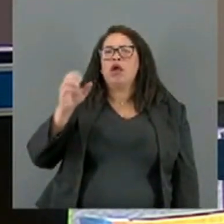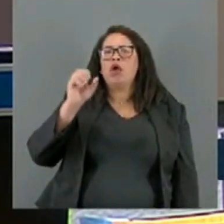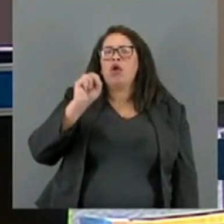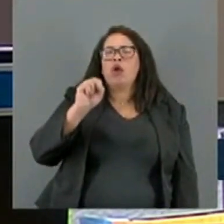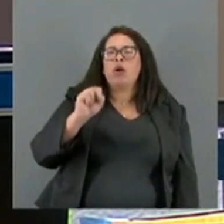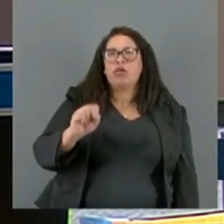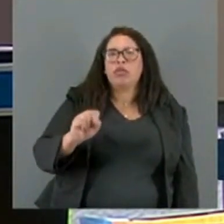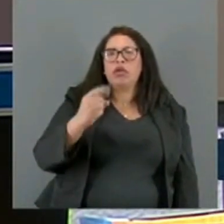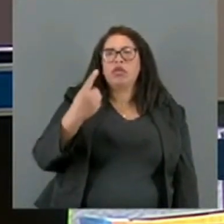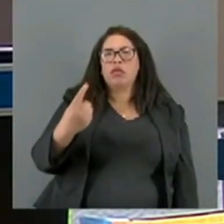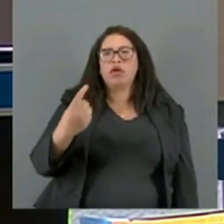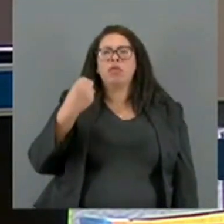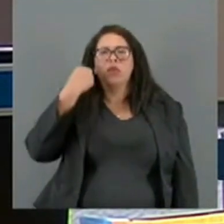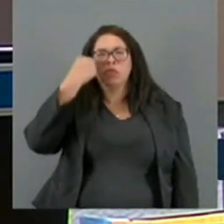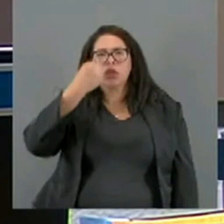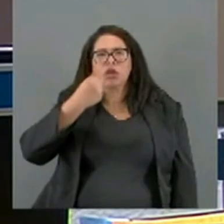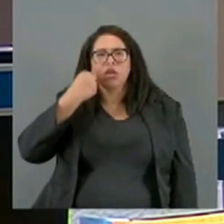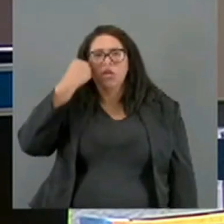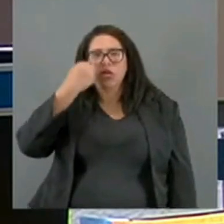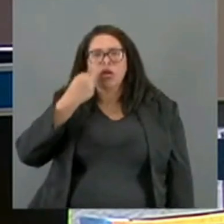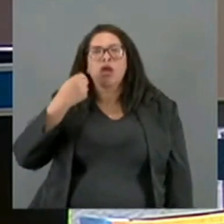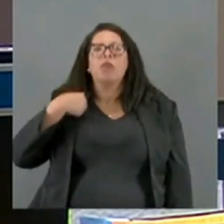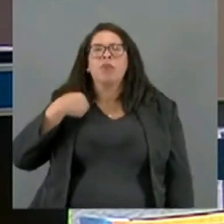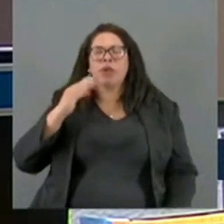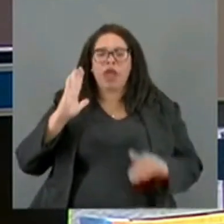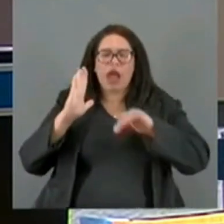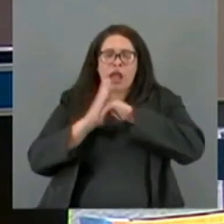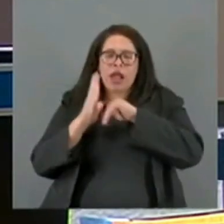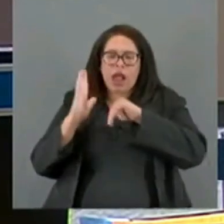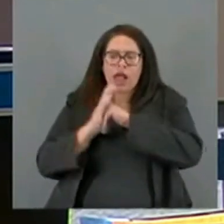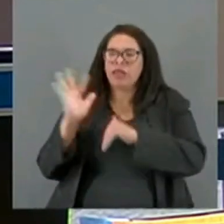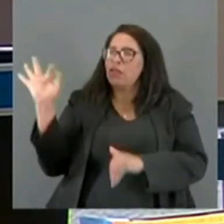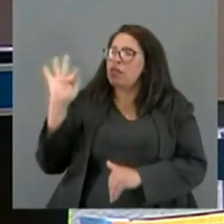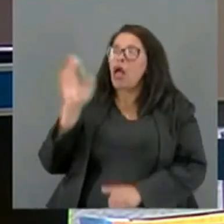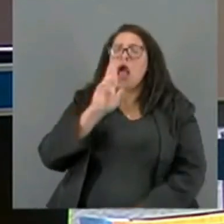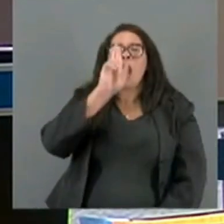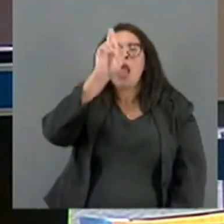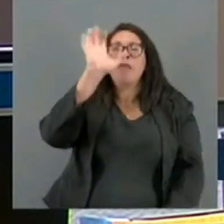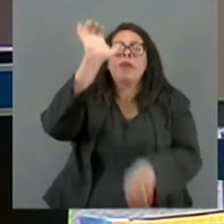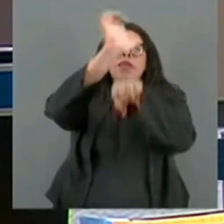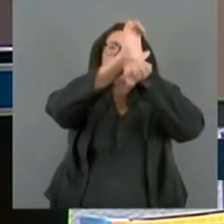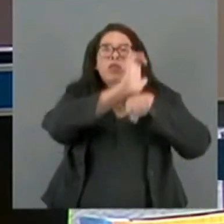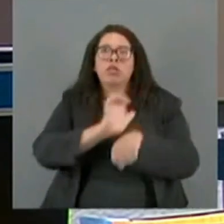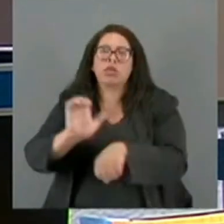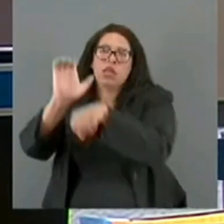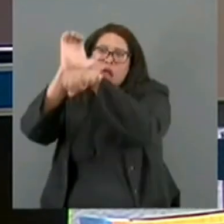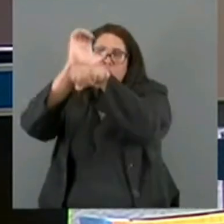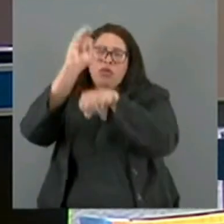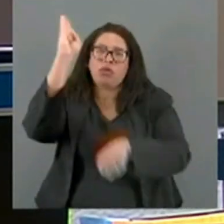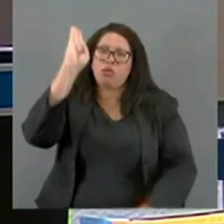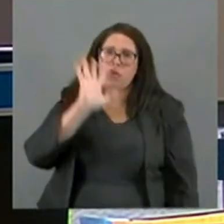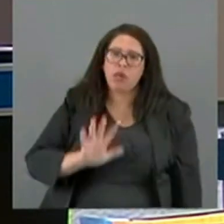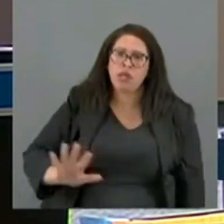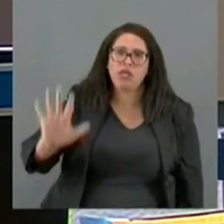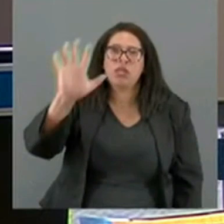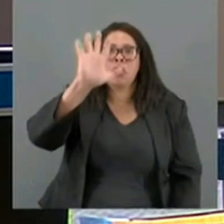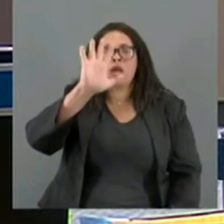todos, porque esta casa é a representação da Federação Brasileira, aos